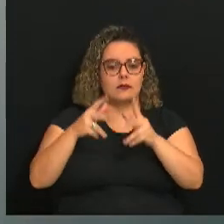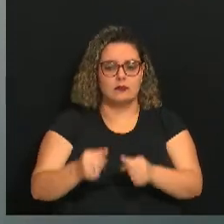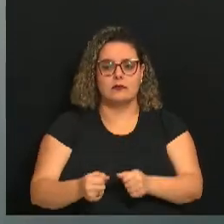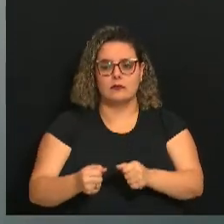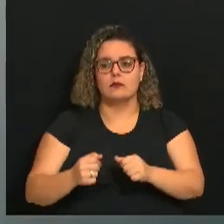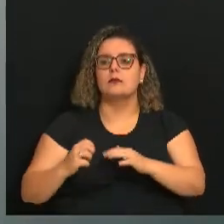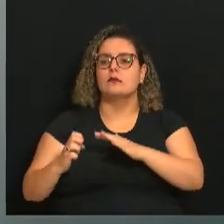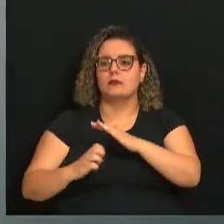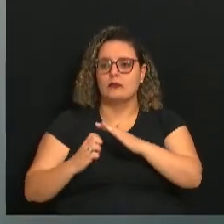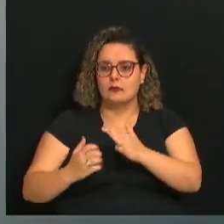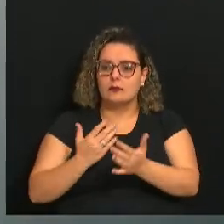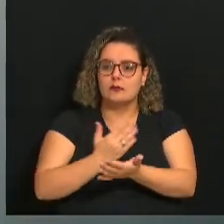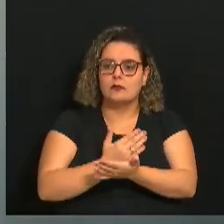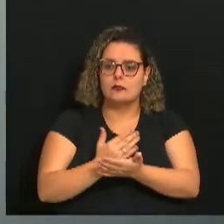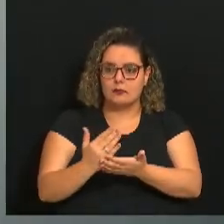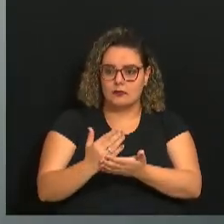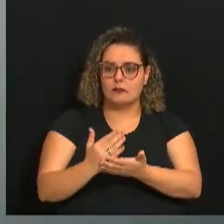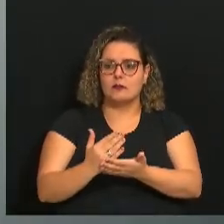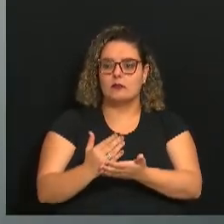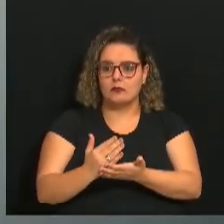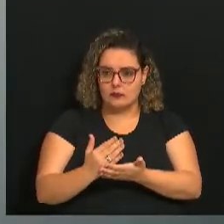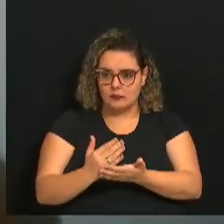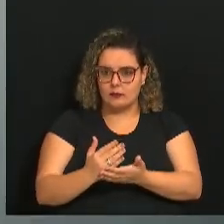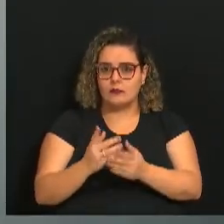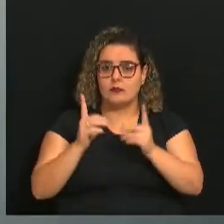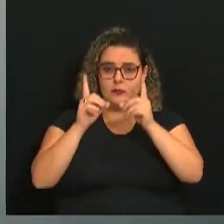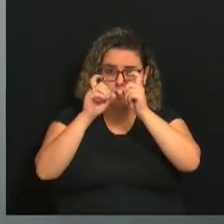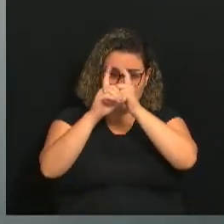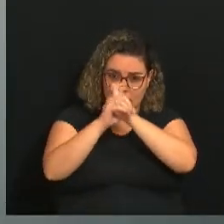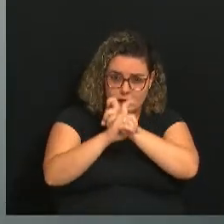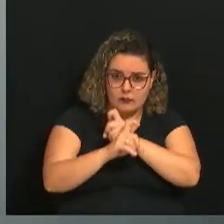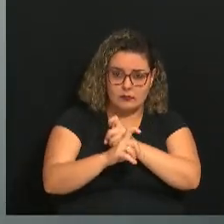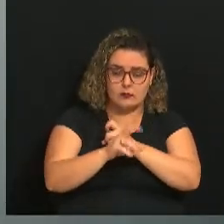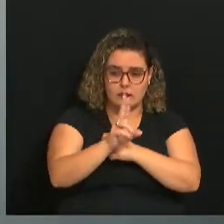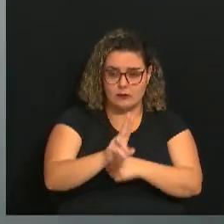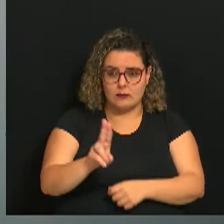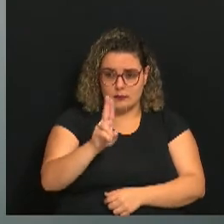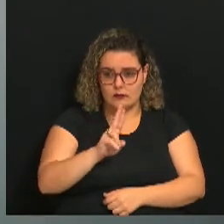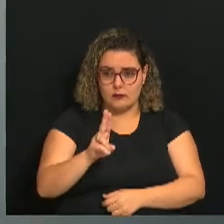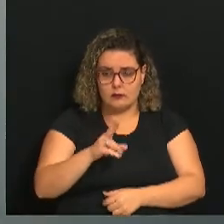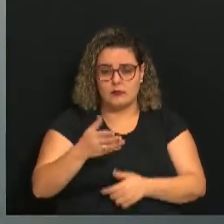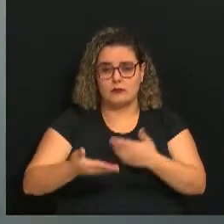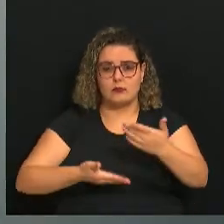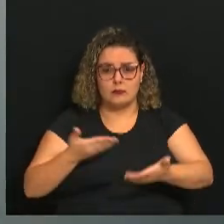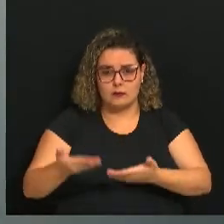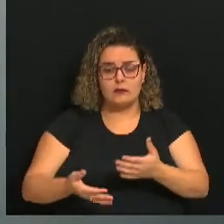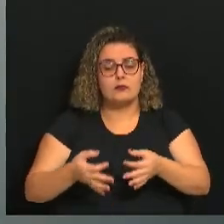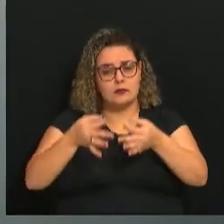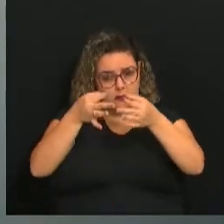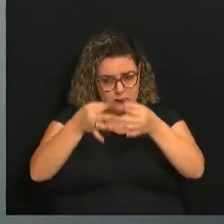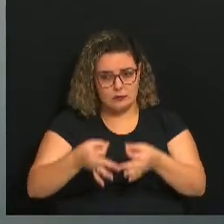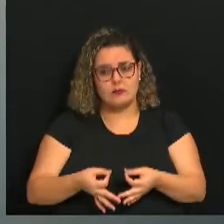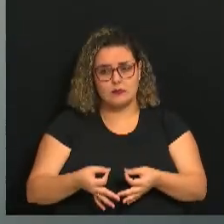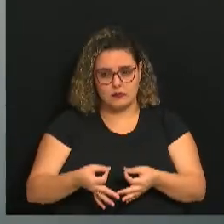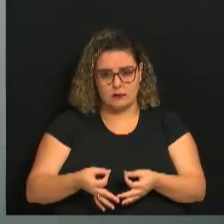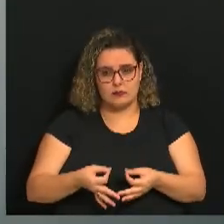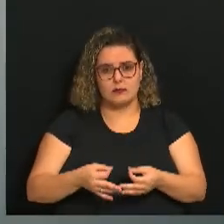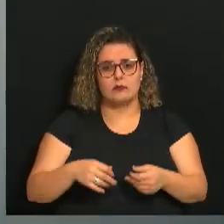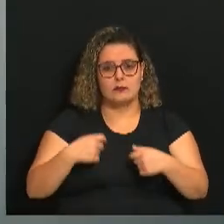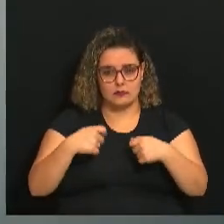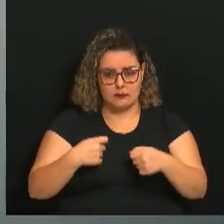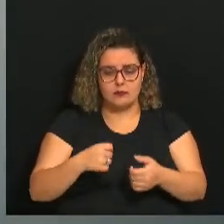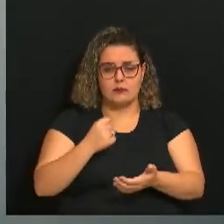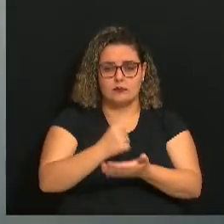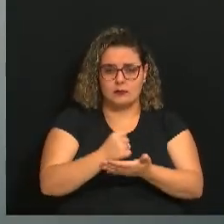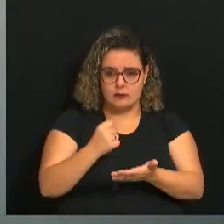já começou com alguma dificuldade de implantar o serviço da maneira categórica, como está previsto contratualmente.